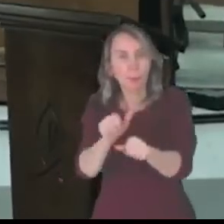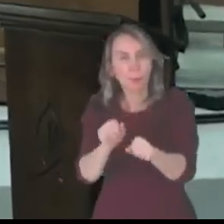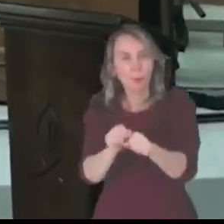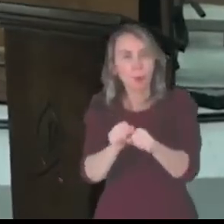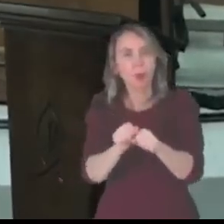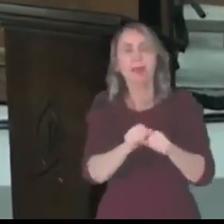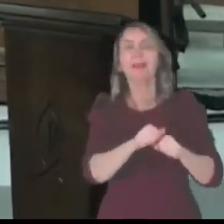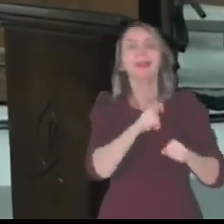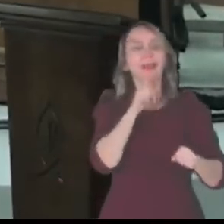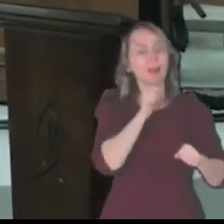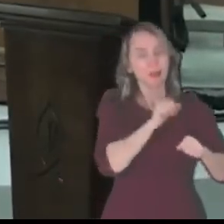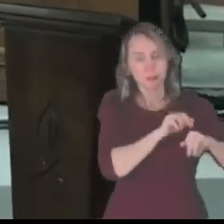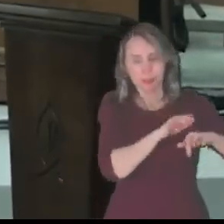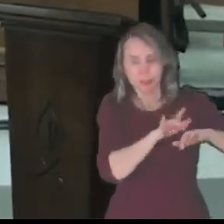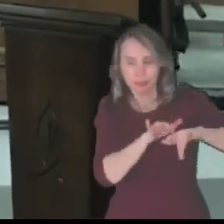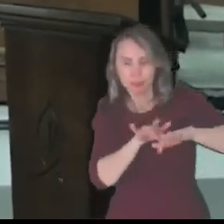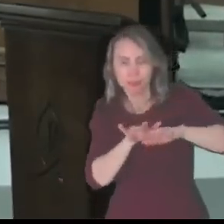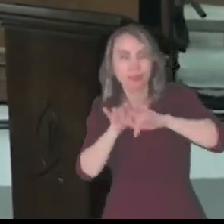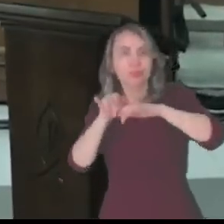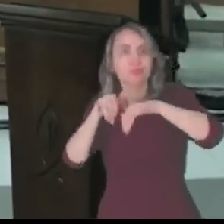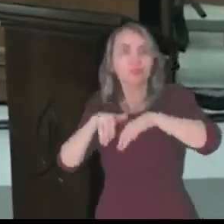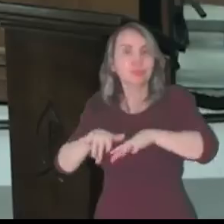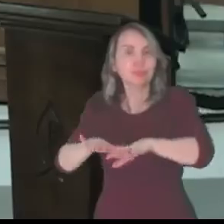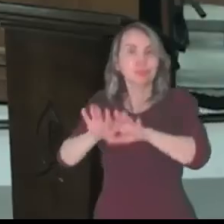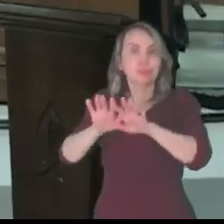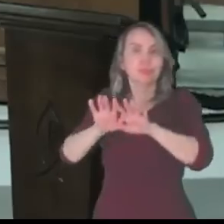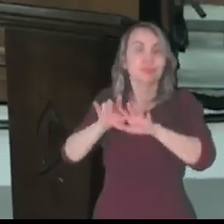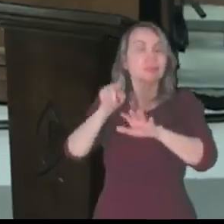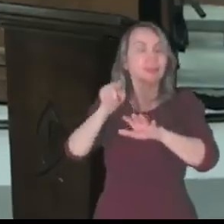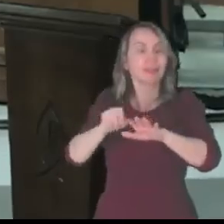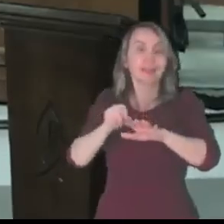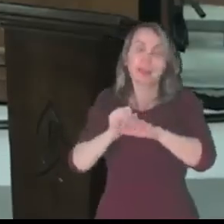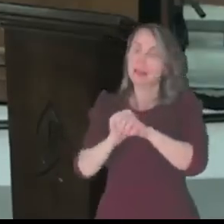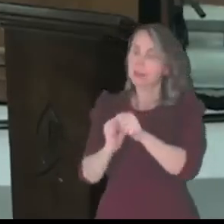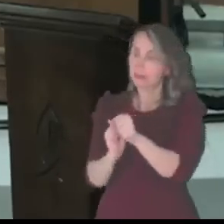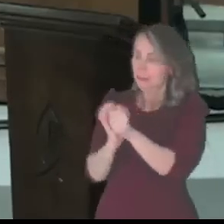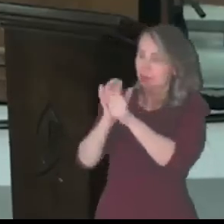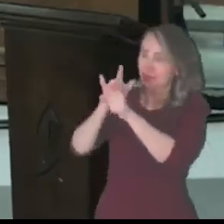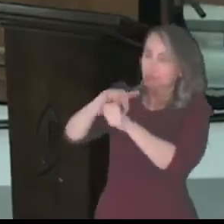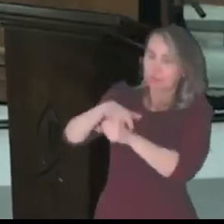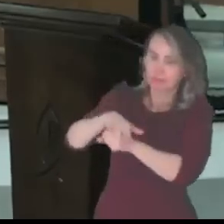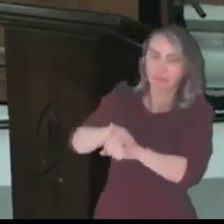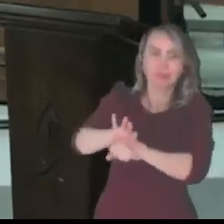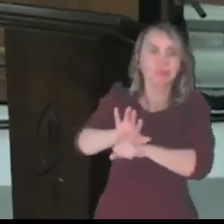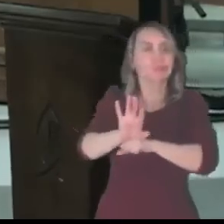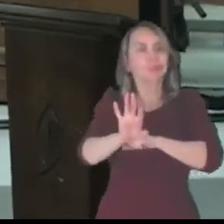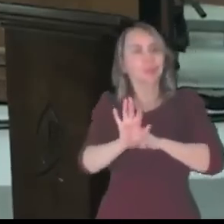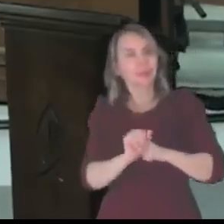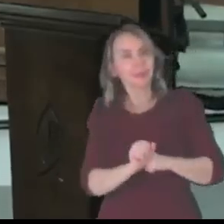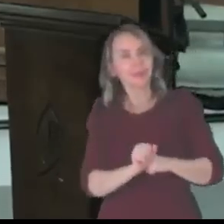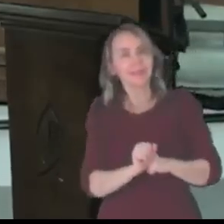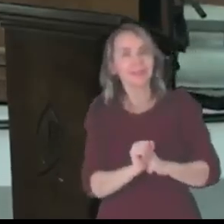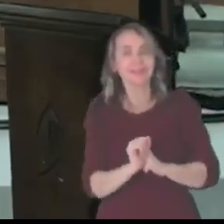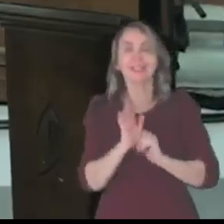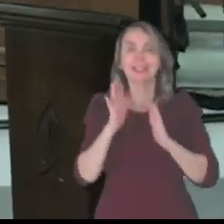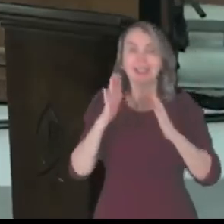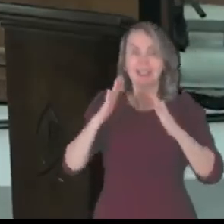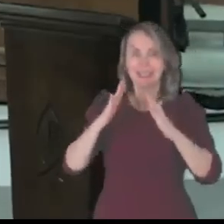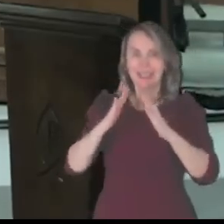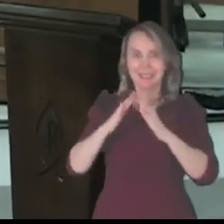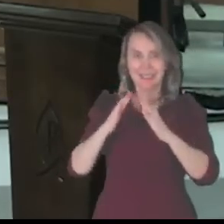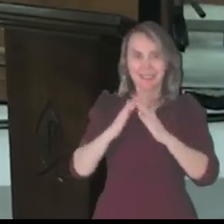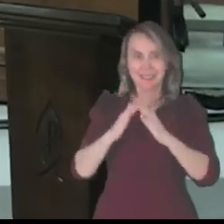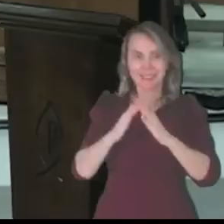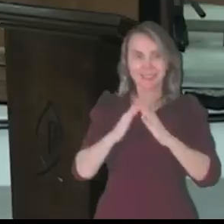tanques e a Terra sedenta em Mananciais de águas e nas habitações em